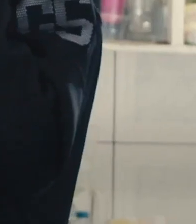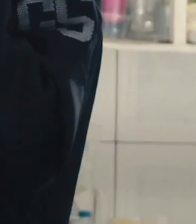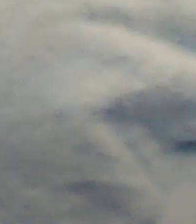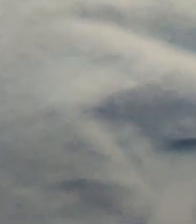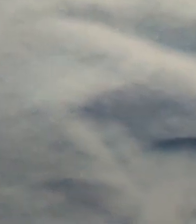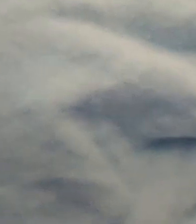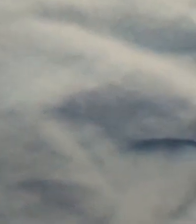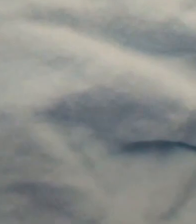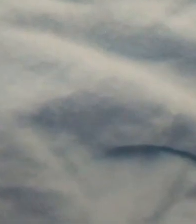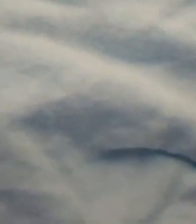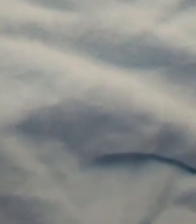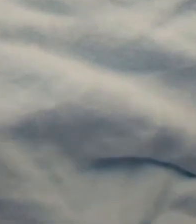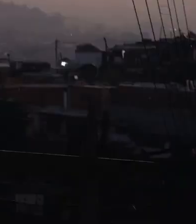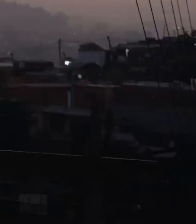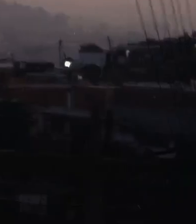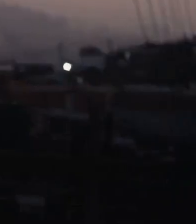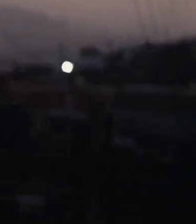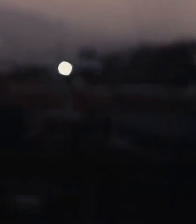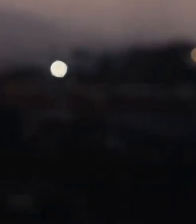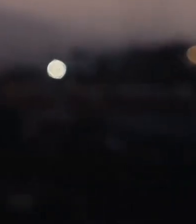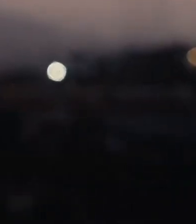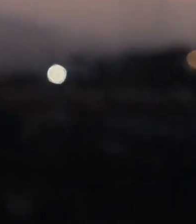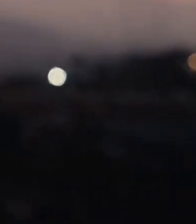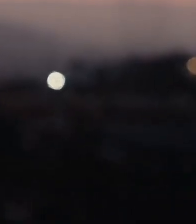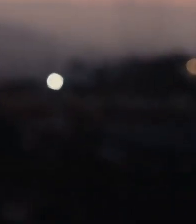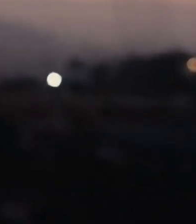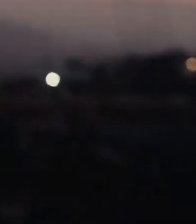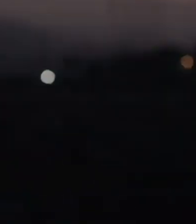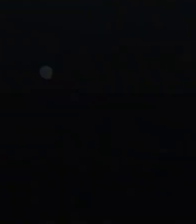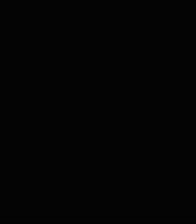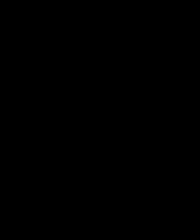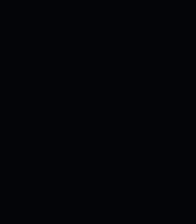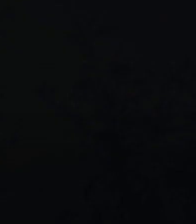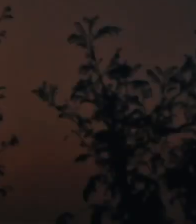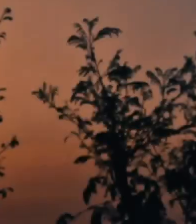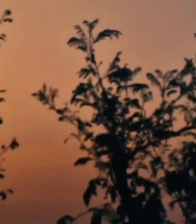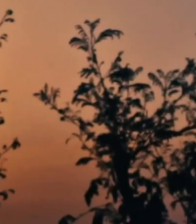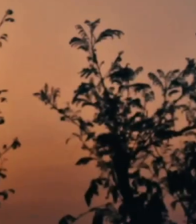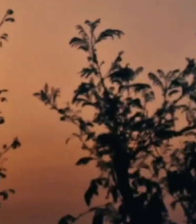físico, ainda restrito pelo vírus que assombra.